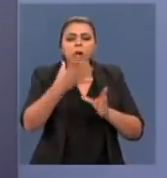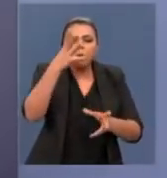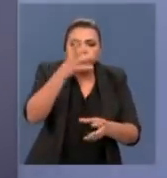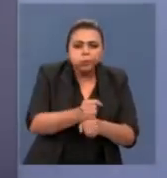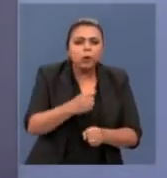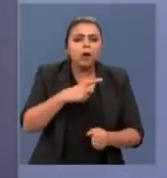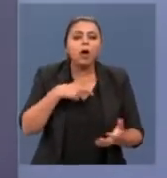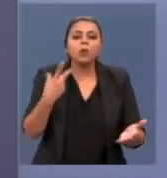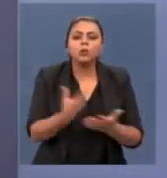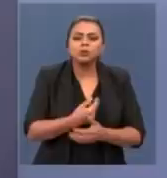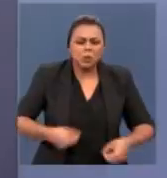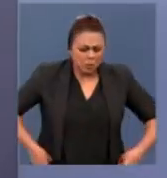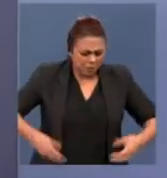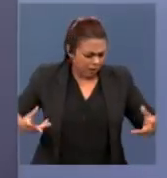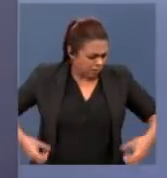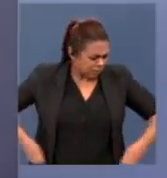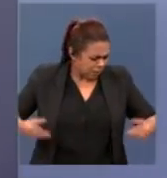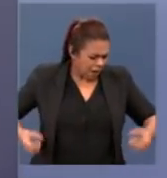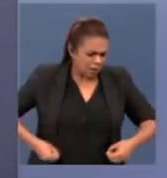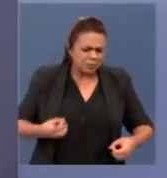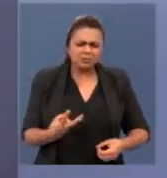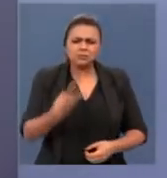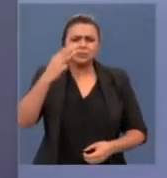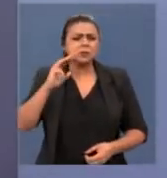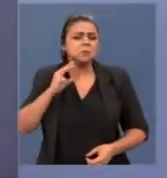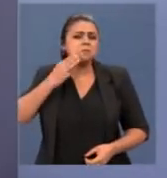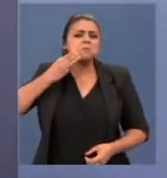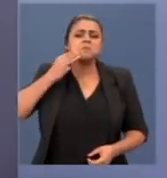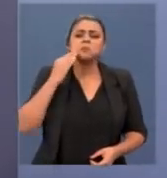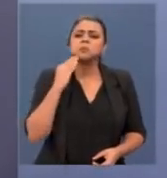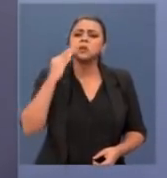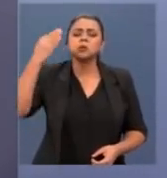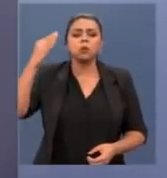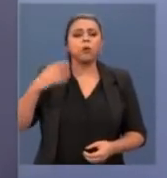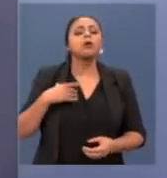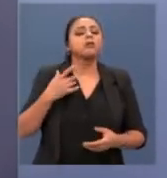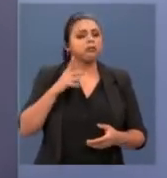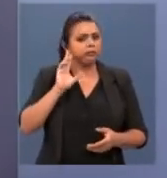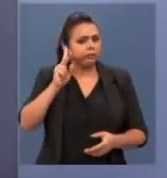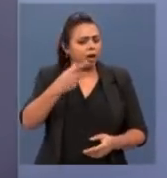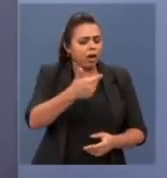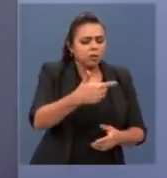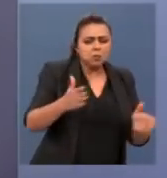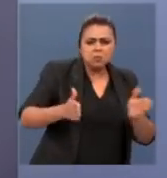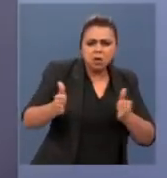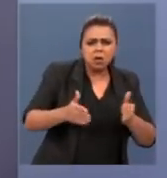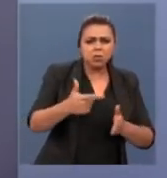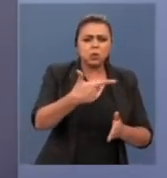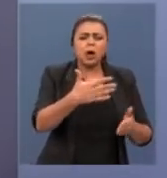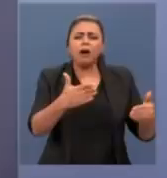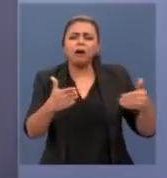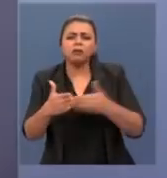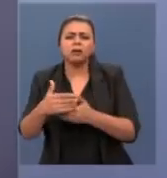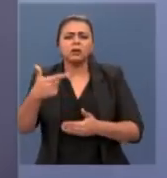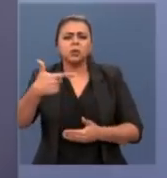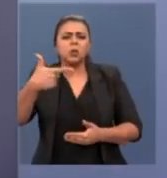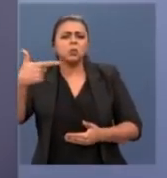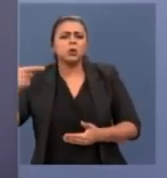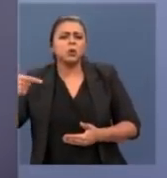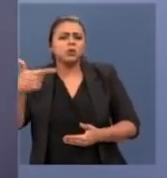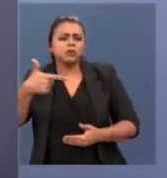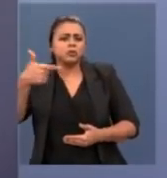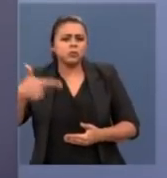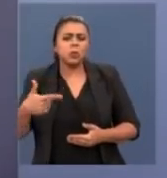mais bilhões mais de 3 milhões e vai aumentar até 2020 e 2022 você tem algum plano que possa